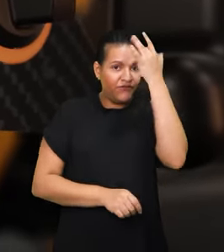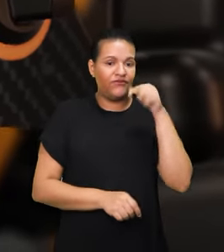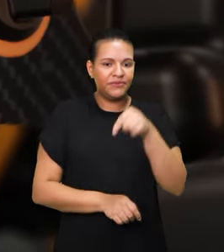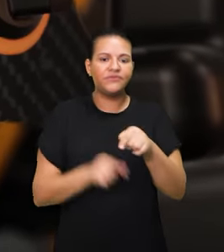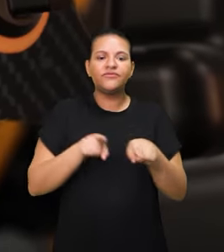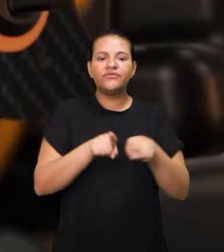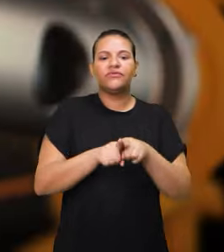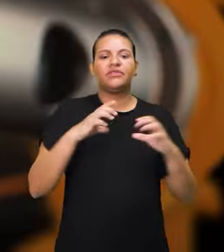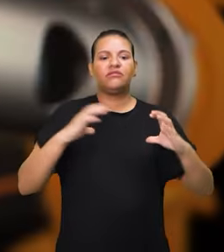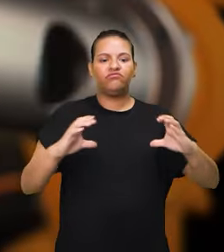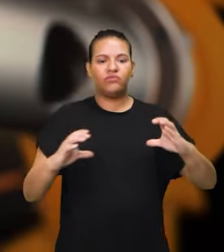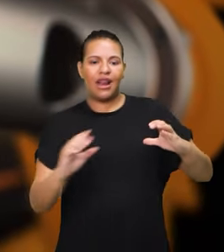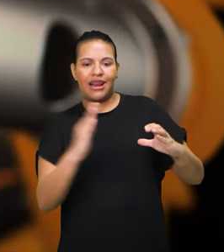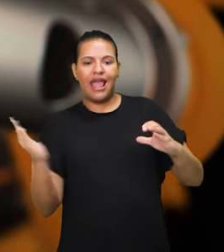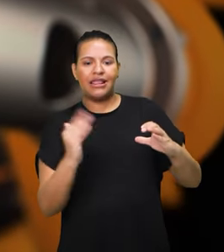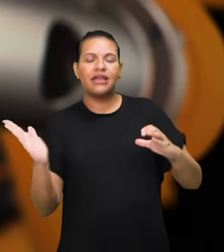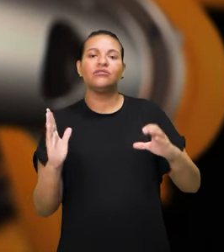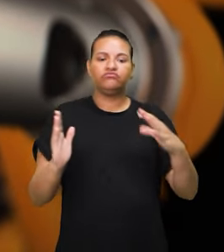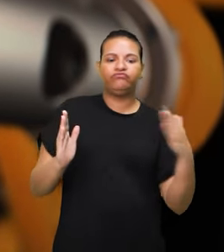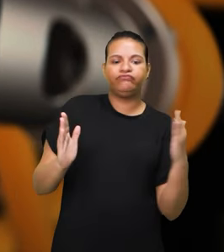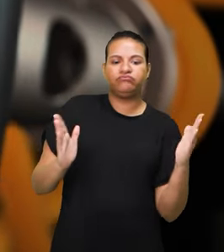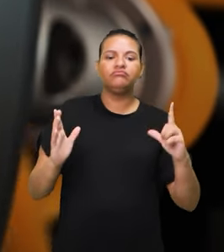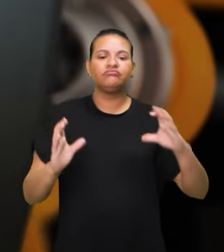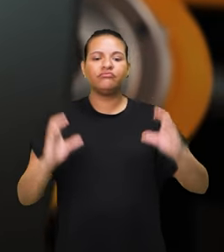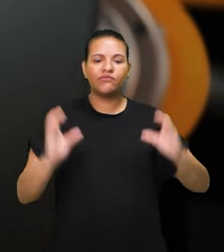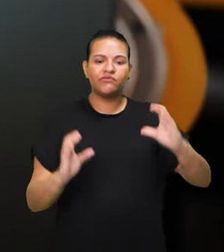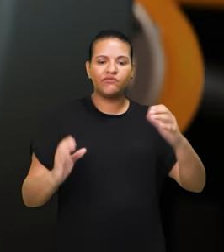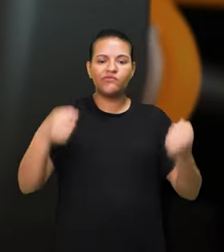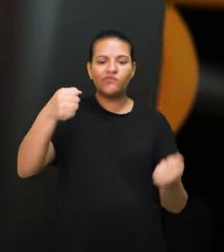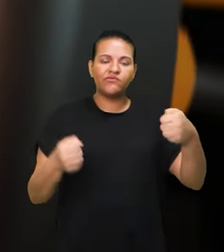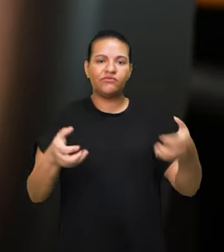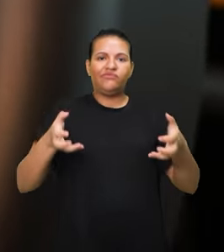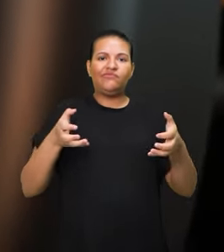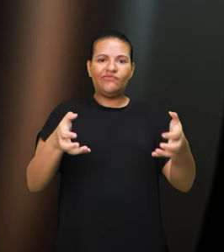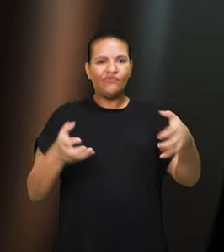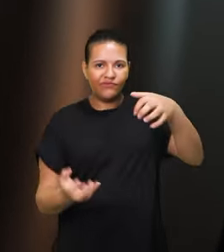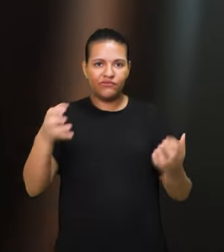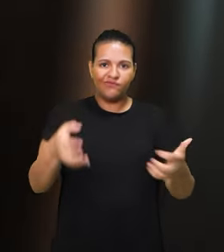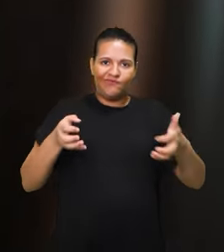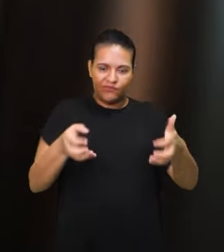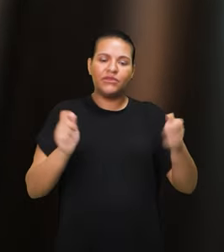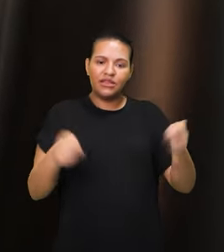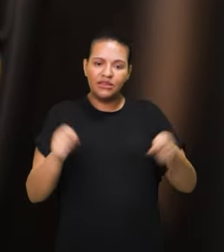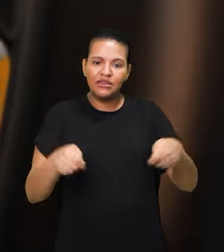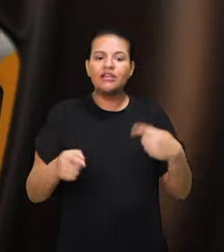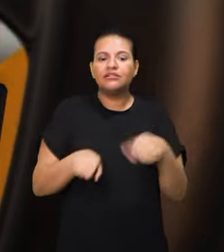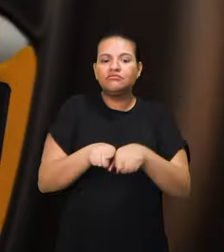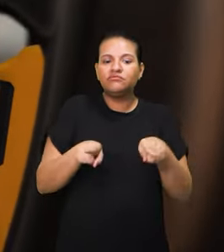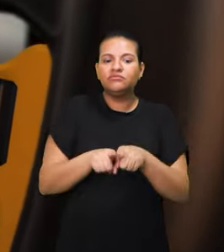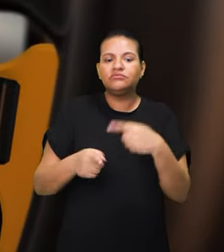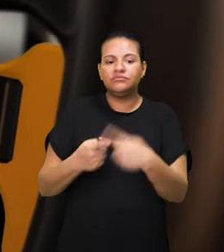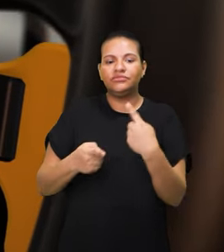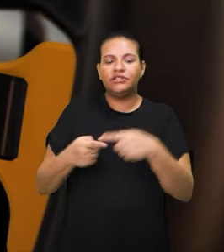aqui na lateral do volante haverá quatro codificadores adicionais esses codificadores obviamente irão funcionar para cima e para baixo ou para a frente e para